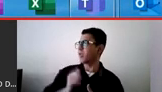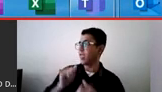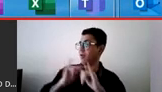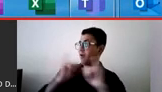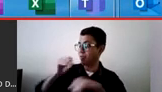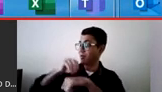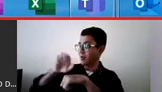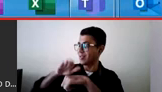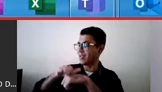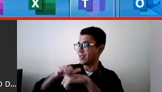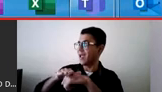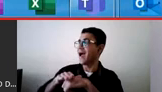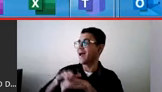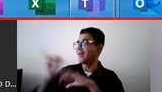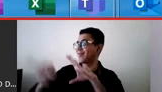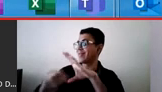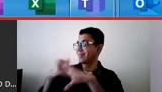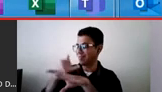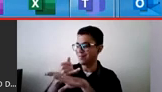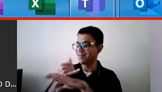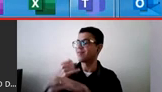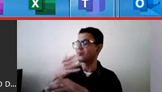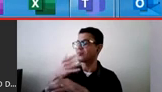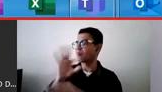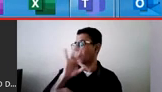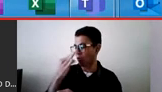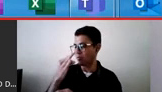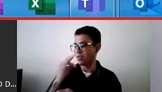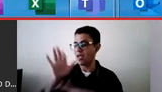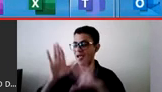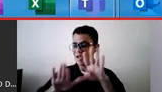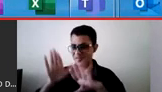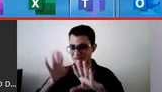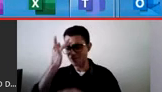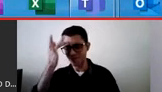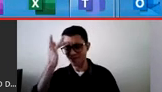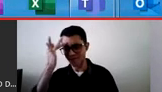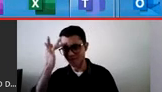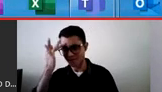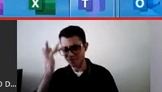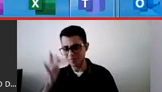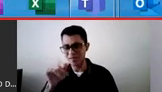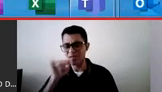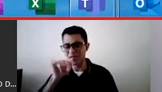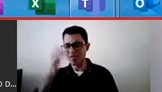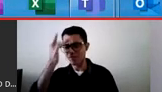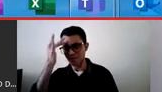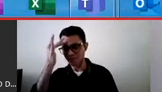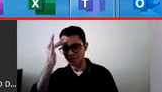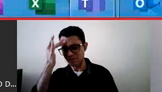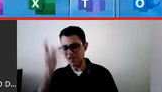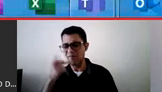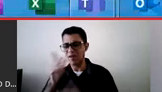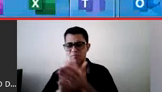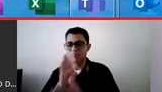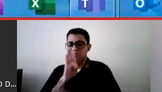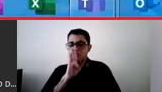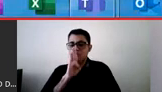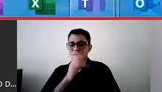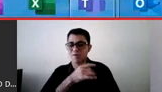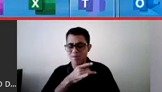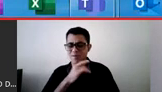sabe? Ótimo, não, muito não, obrigada. Legal. Eu falei, de repente, às vezes, se tiver alguém aqui que não quer se manifestar, tá com essa